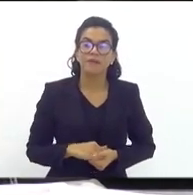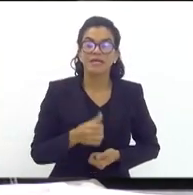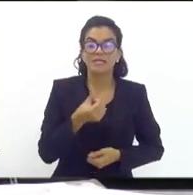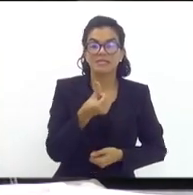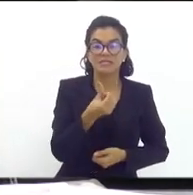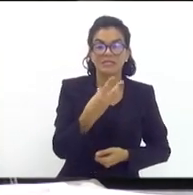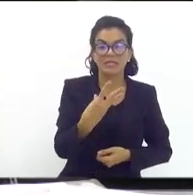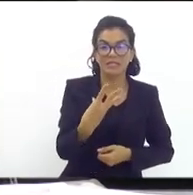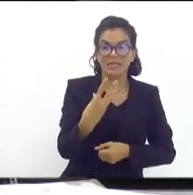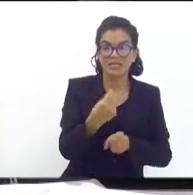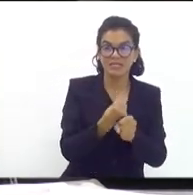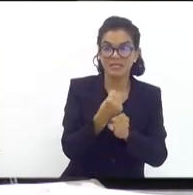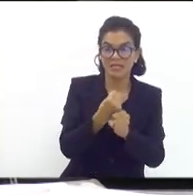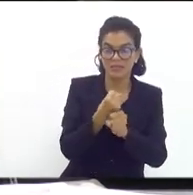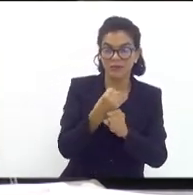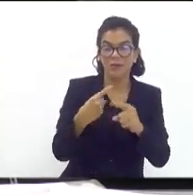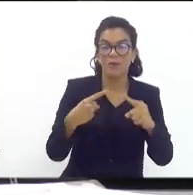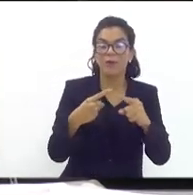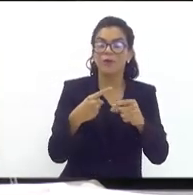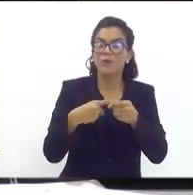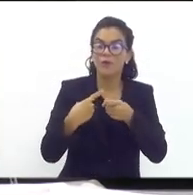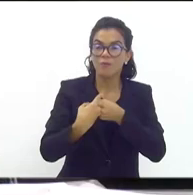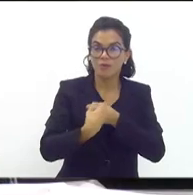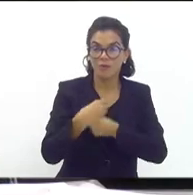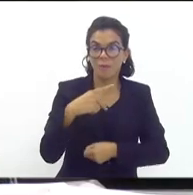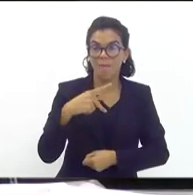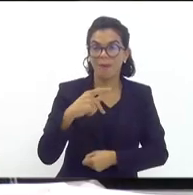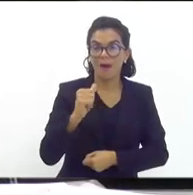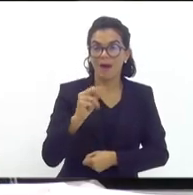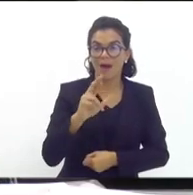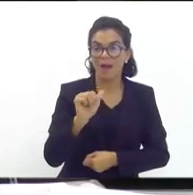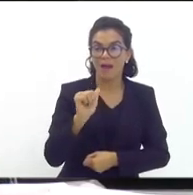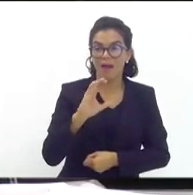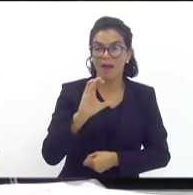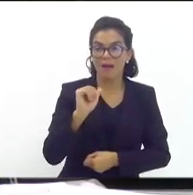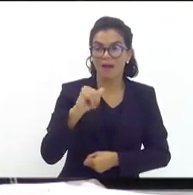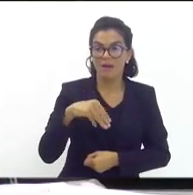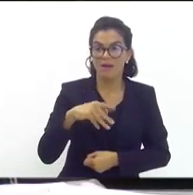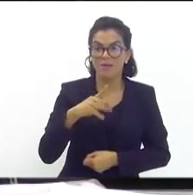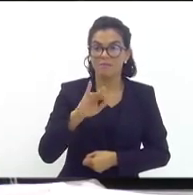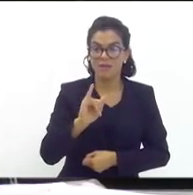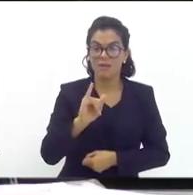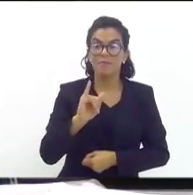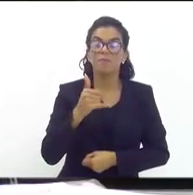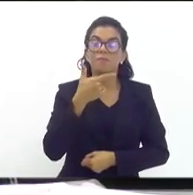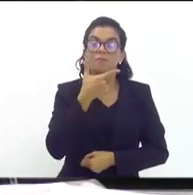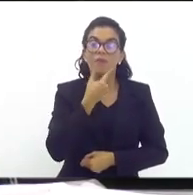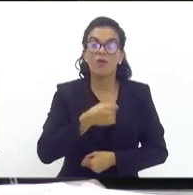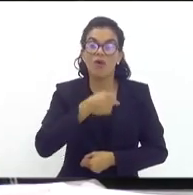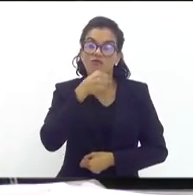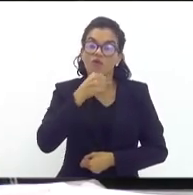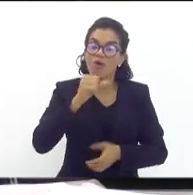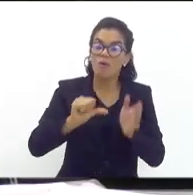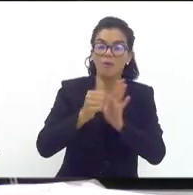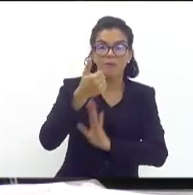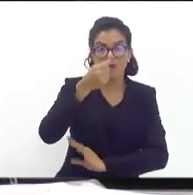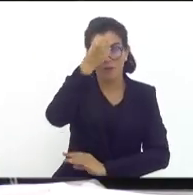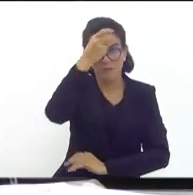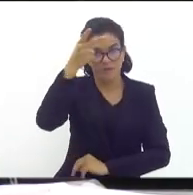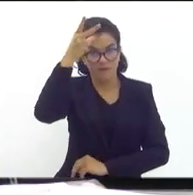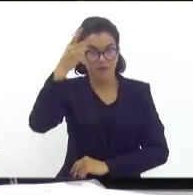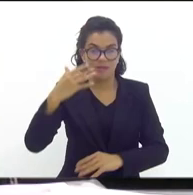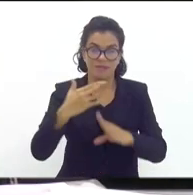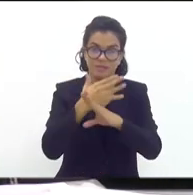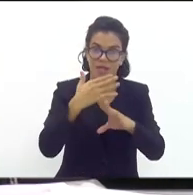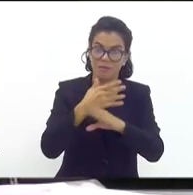63 anos como municípios Paracambi tá sendo antecipada aniversário do município de Paracambi hoje meu avô foi o primeiro prefeito daquela cidade meu pai foi prefeito